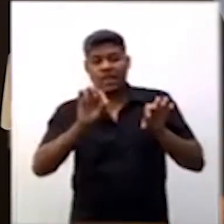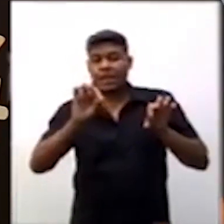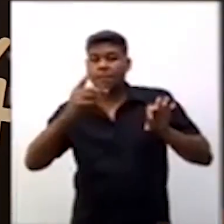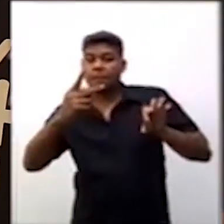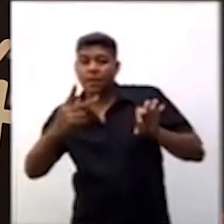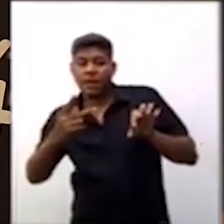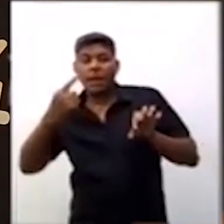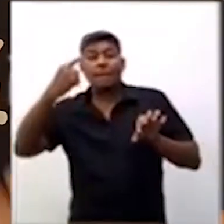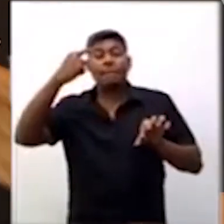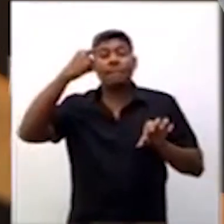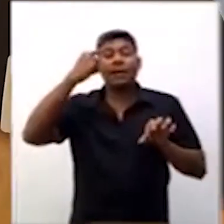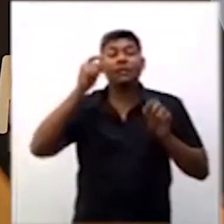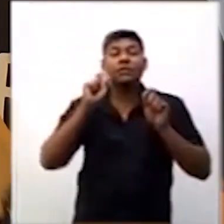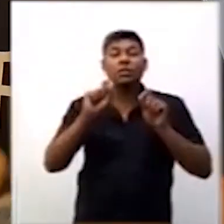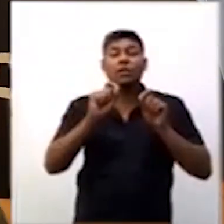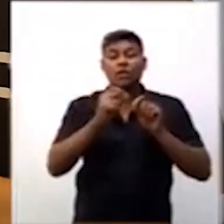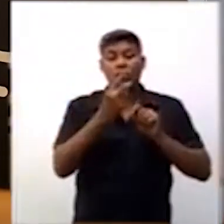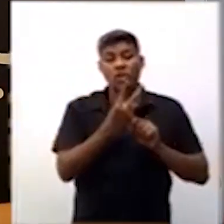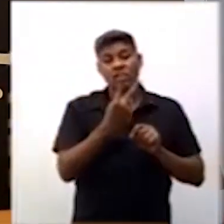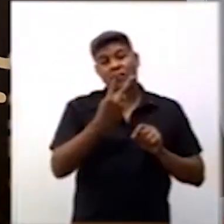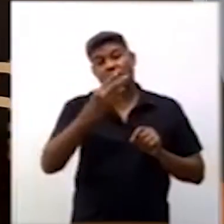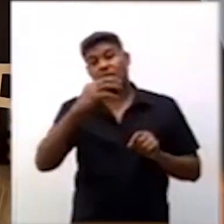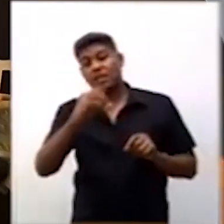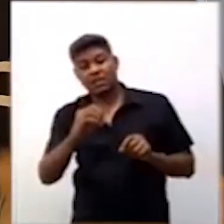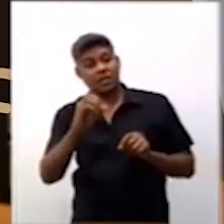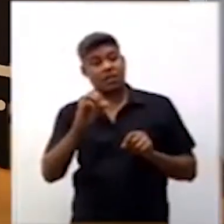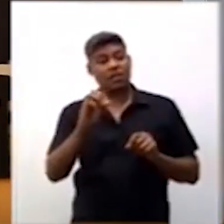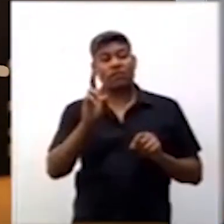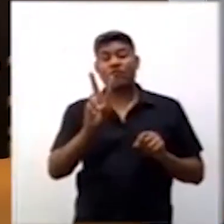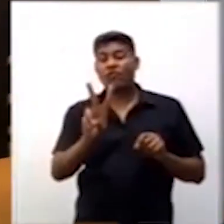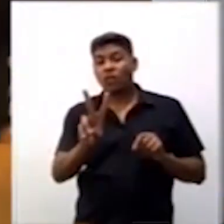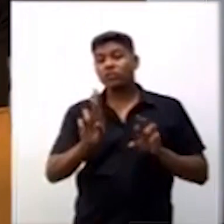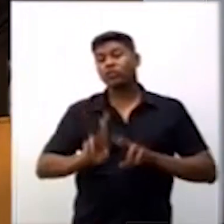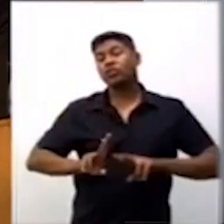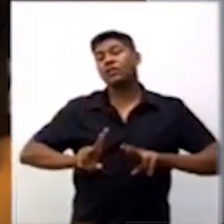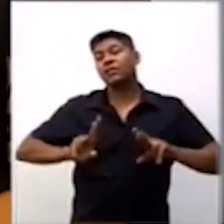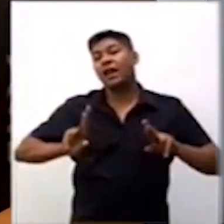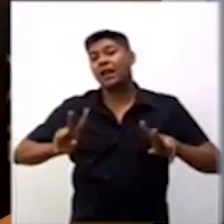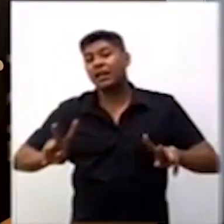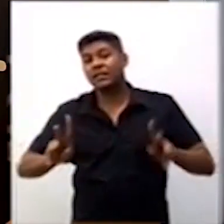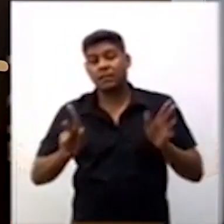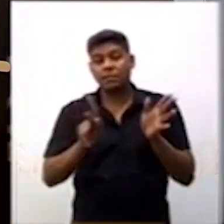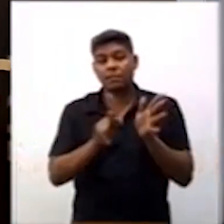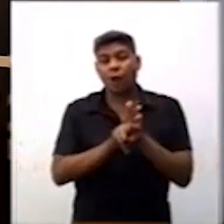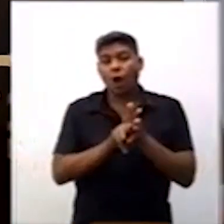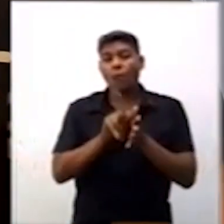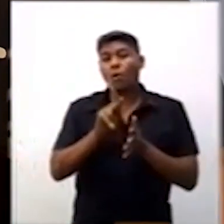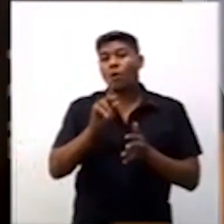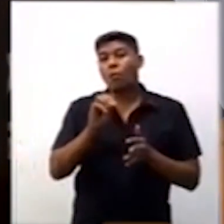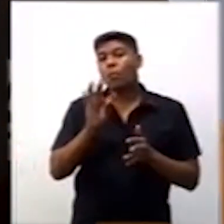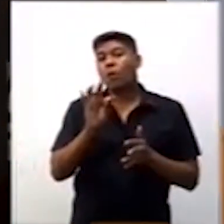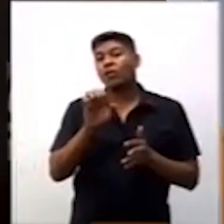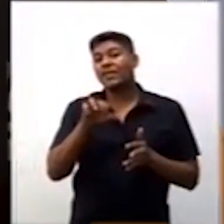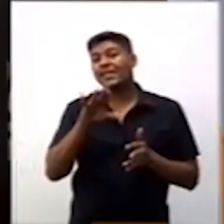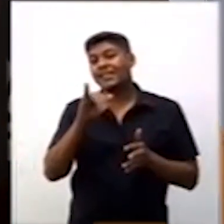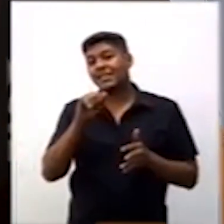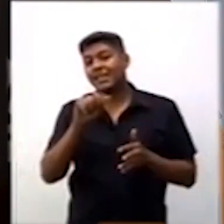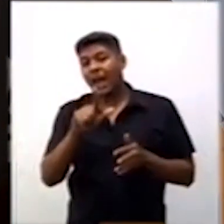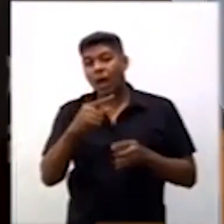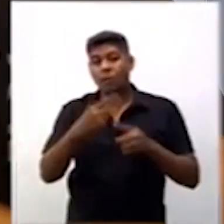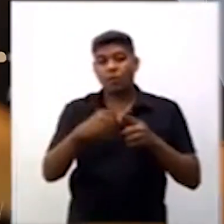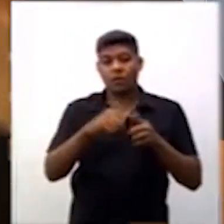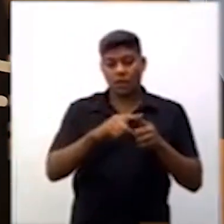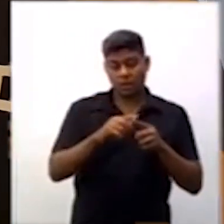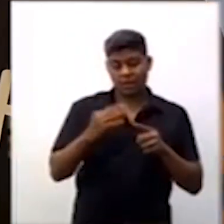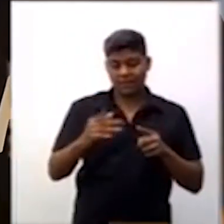vou imaginar que esses 220 volts de diferença entre os potenciais é porque um lado tem menos